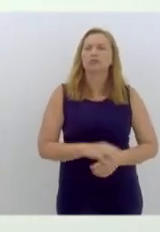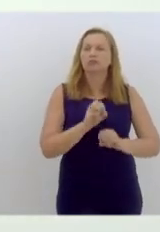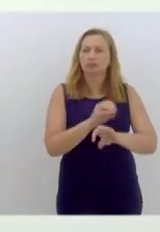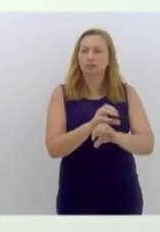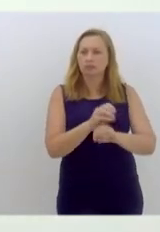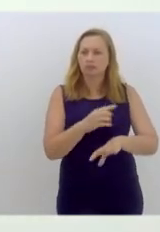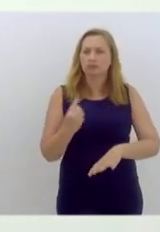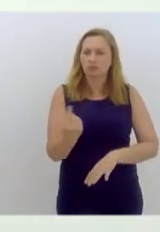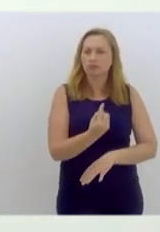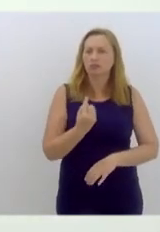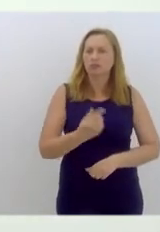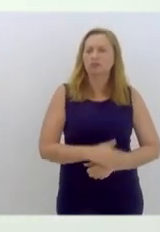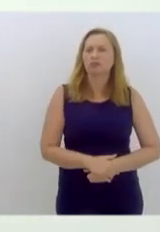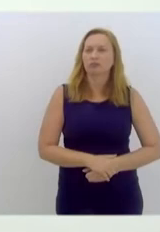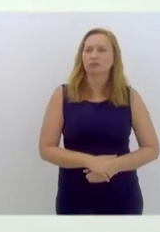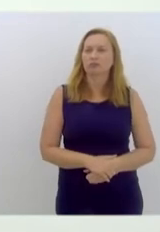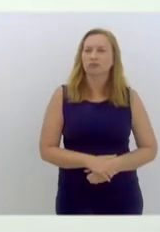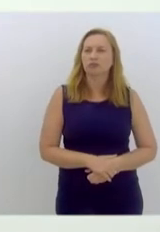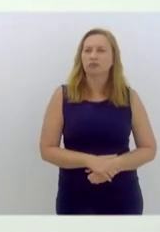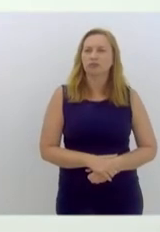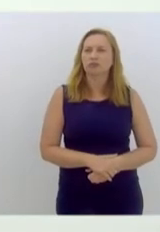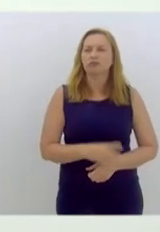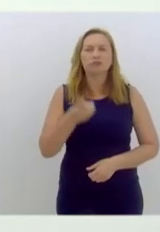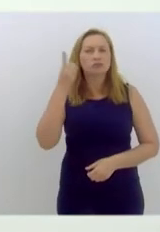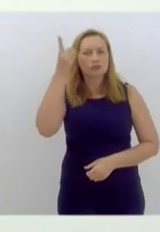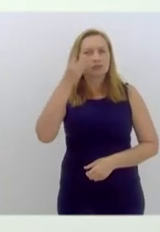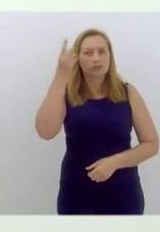educação. O deputado Renan Ferreirinha